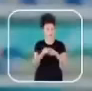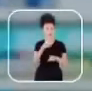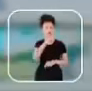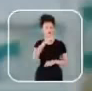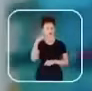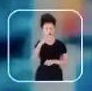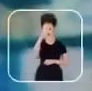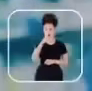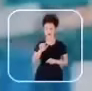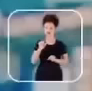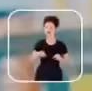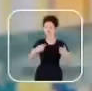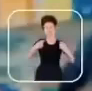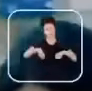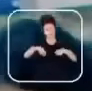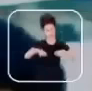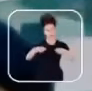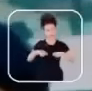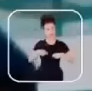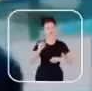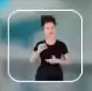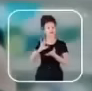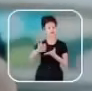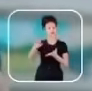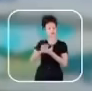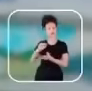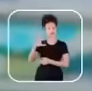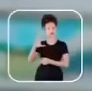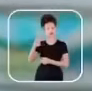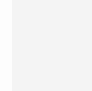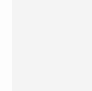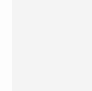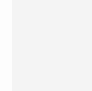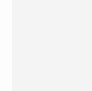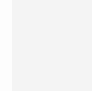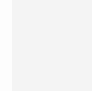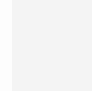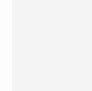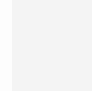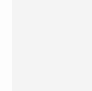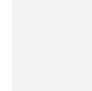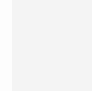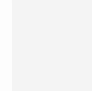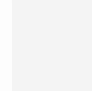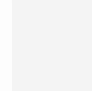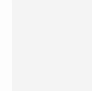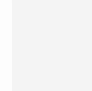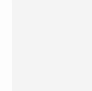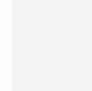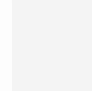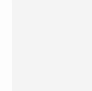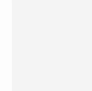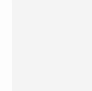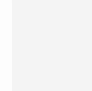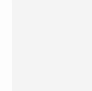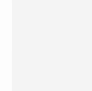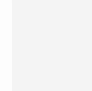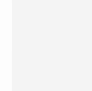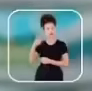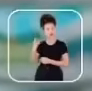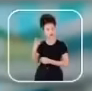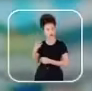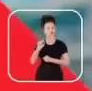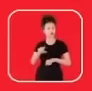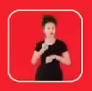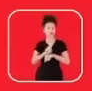forte com mais medicamentos para toda a população é bom para todo mundo só que poucos dias depois isso daqui foi em